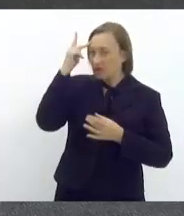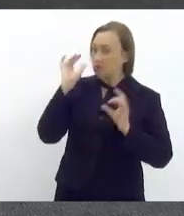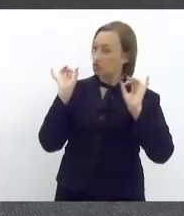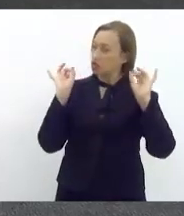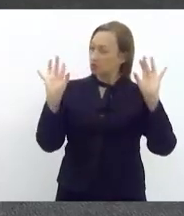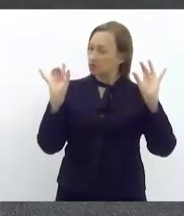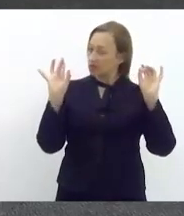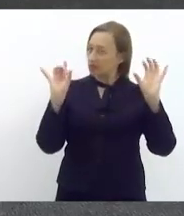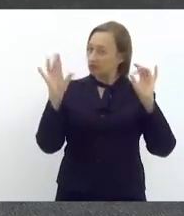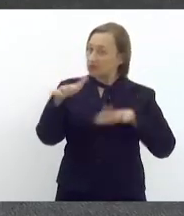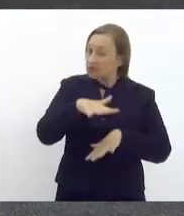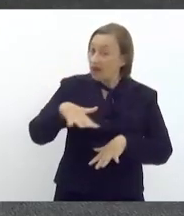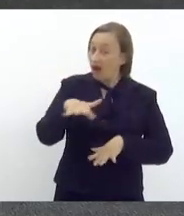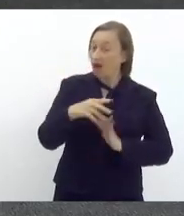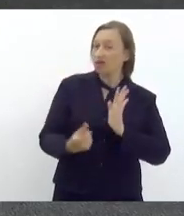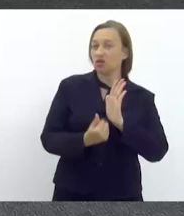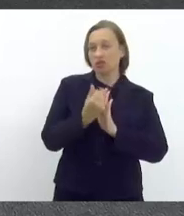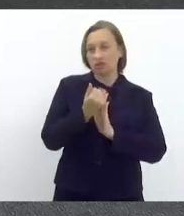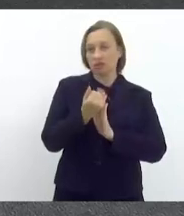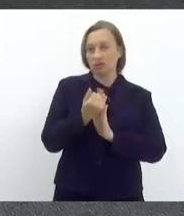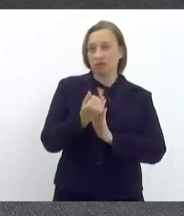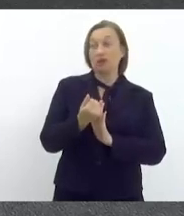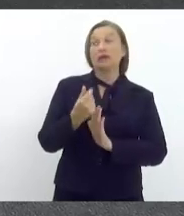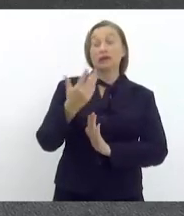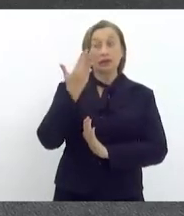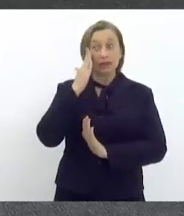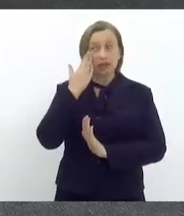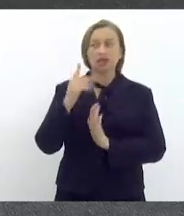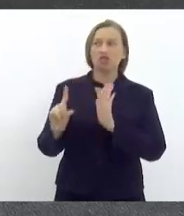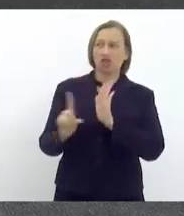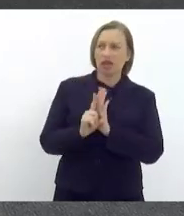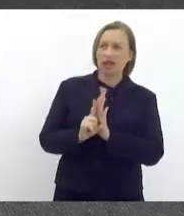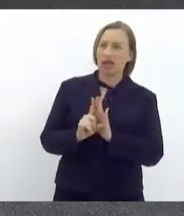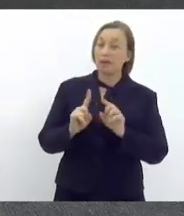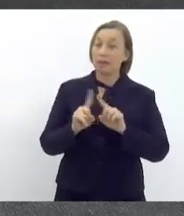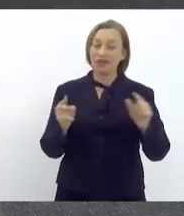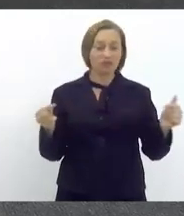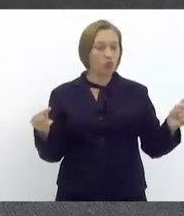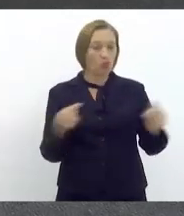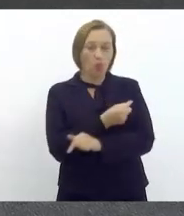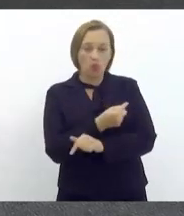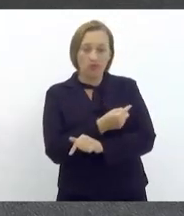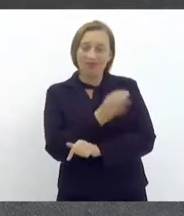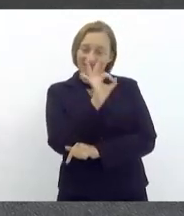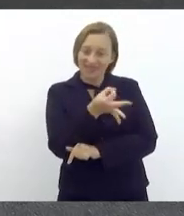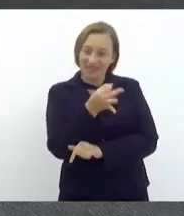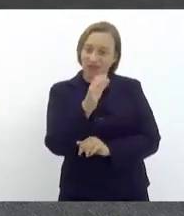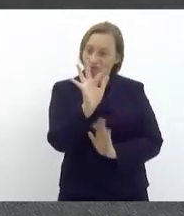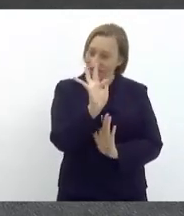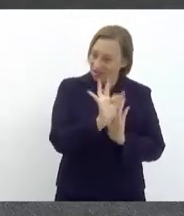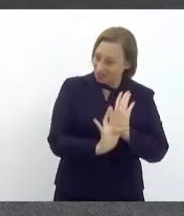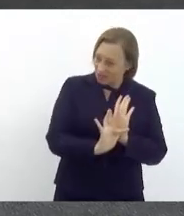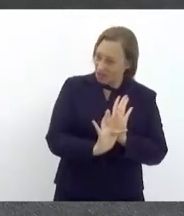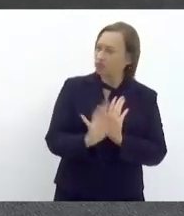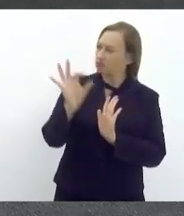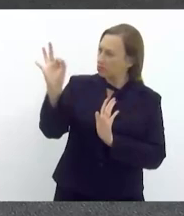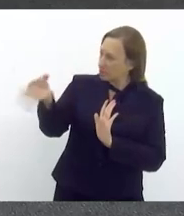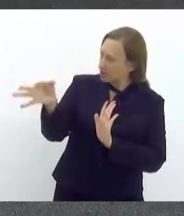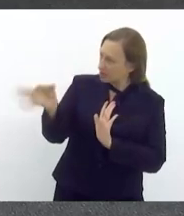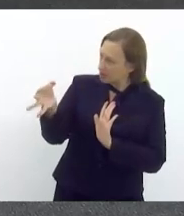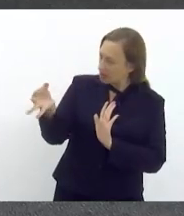da área de orçamento que tem o espírito da lei o espírito dessa lei não está claro nesse artigo que vossa excelência